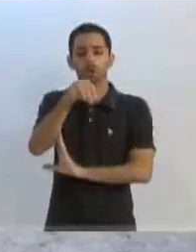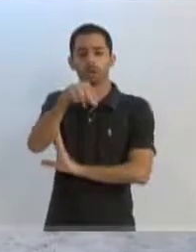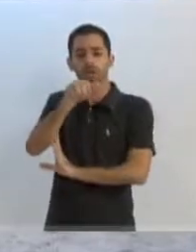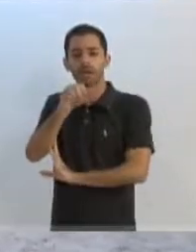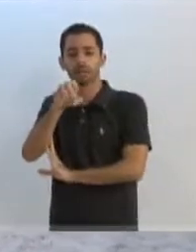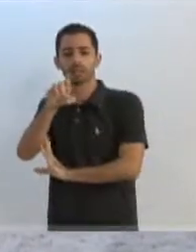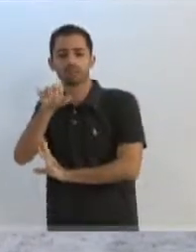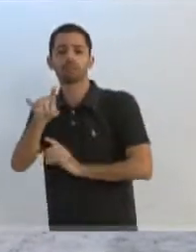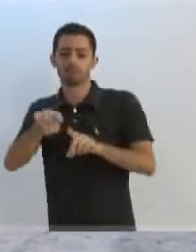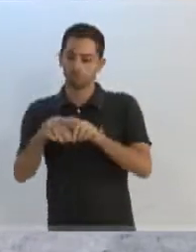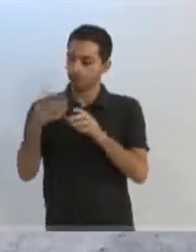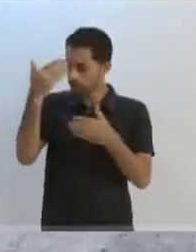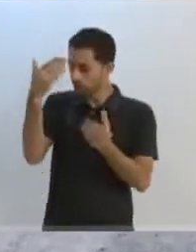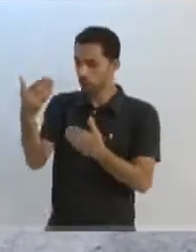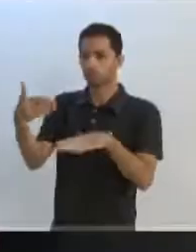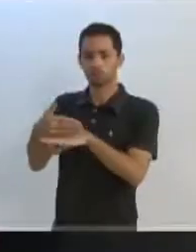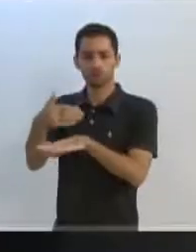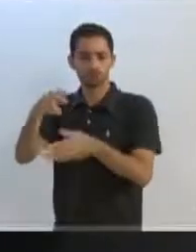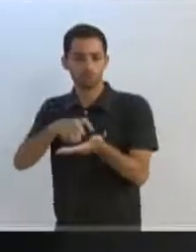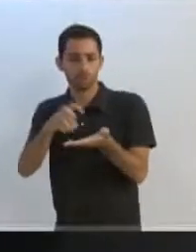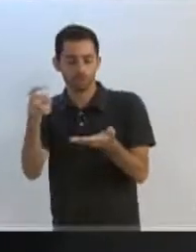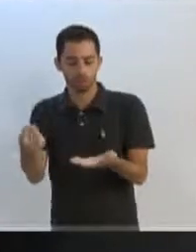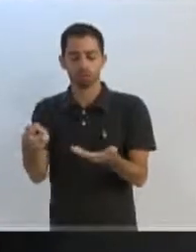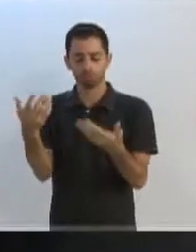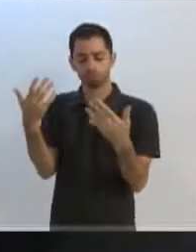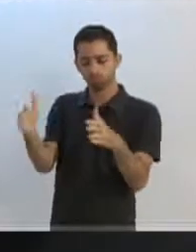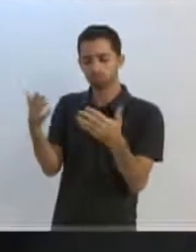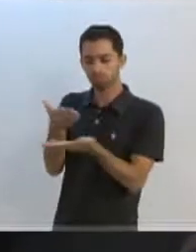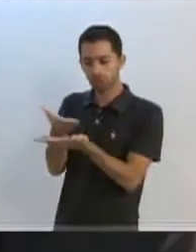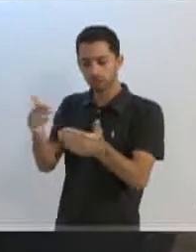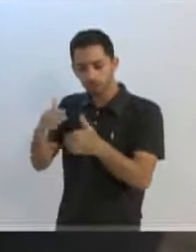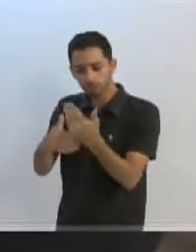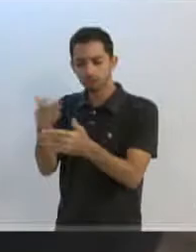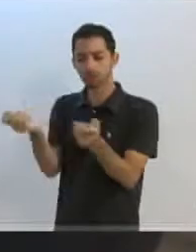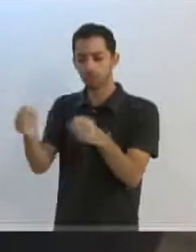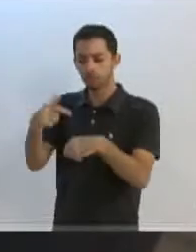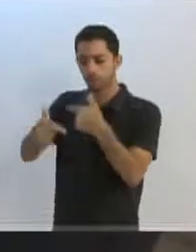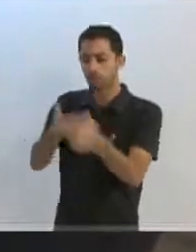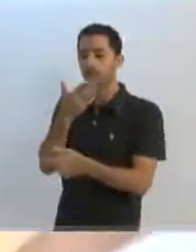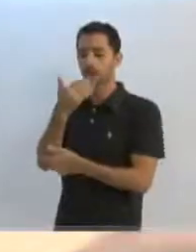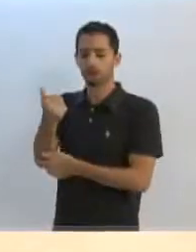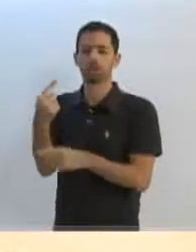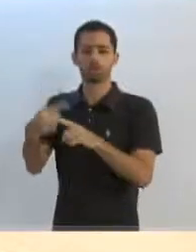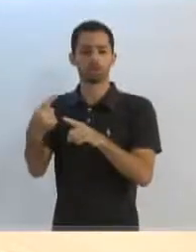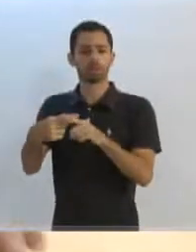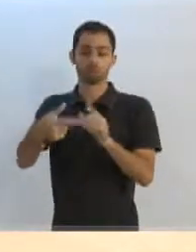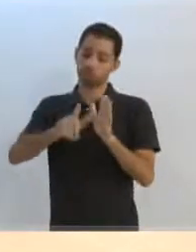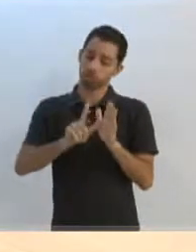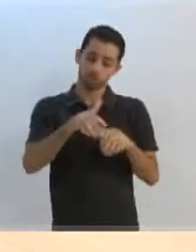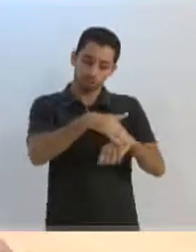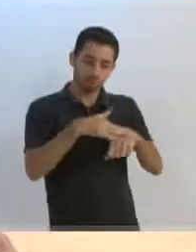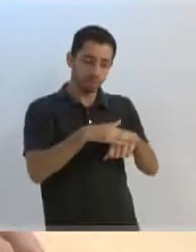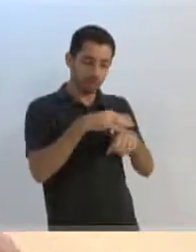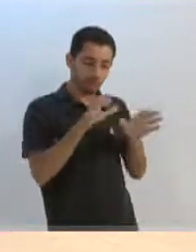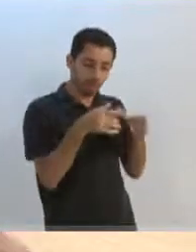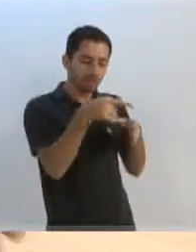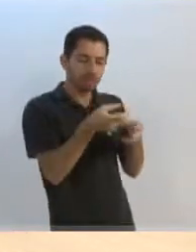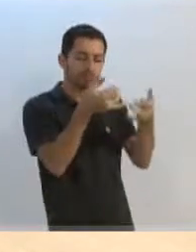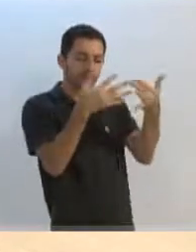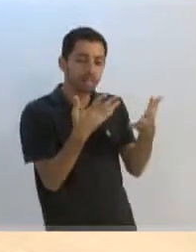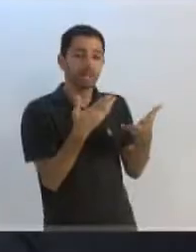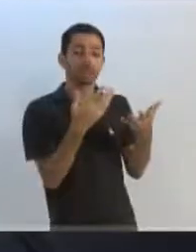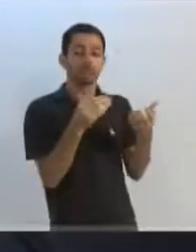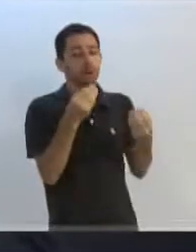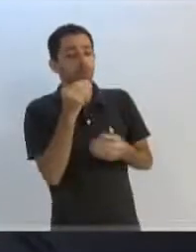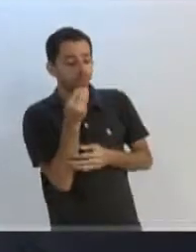deles na manhã de hoje aqui nesta casa desejamos isso é toda a equipe e esperamos que faça o melhor pois frisei na oportunidade que as constantes